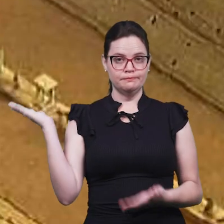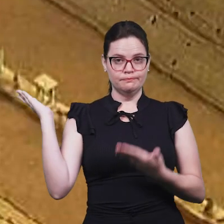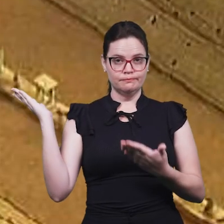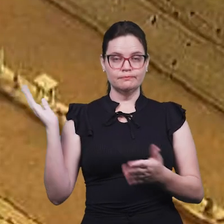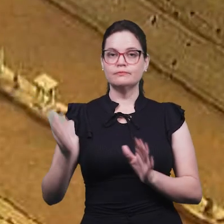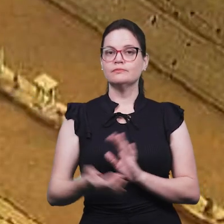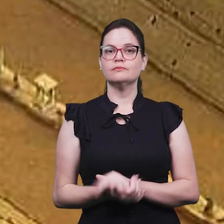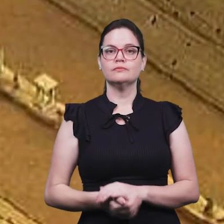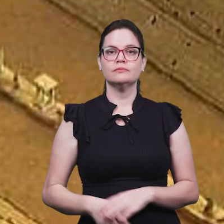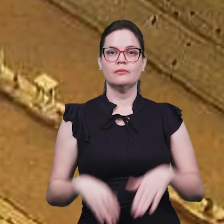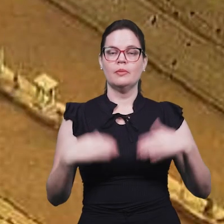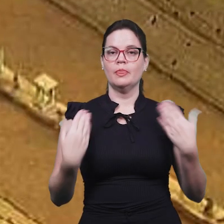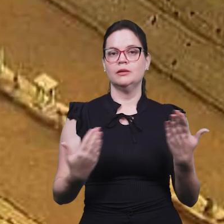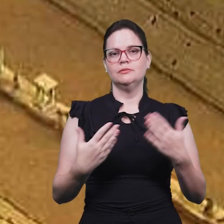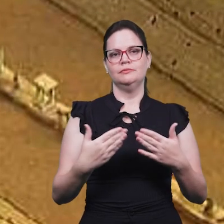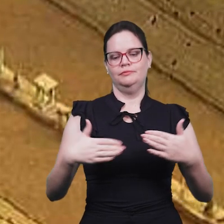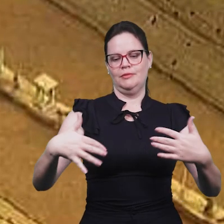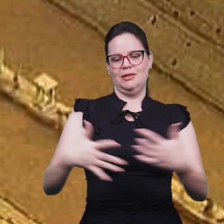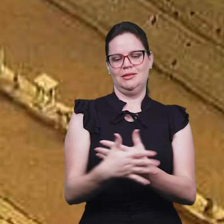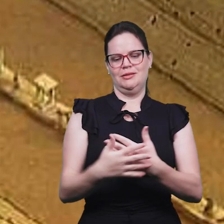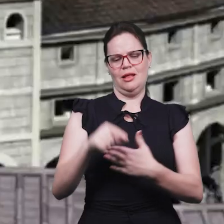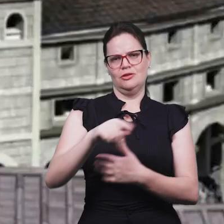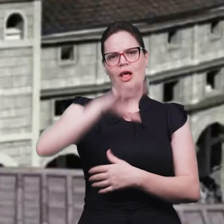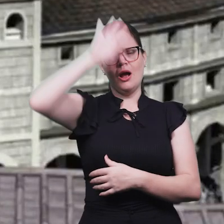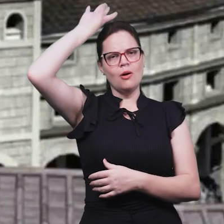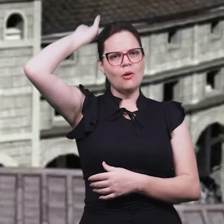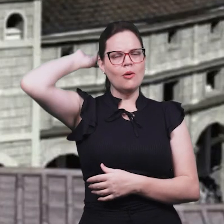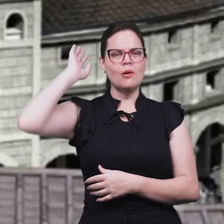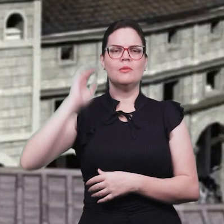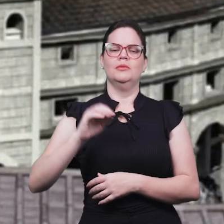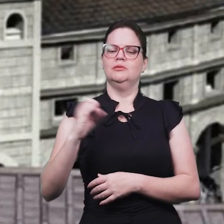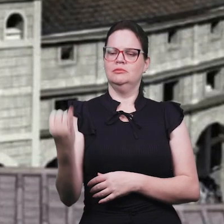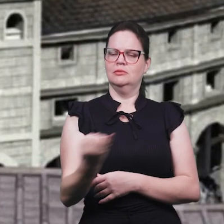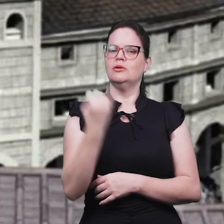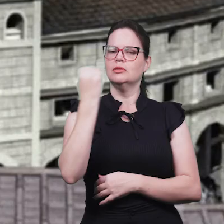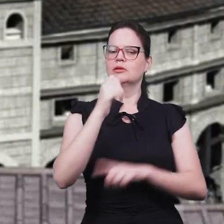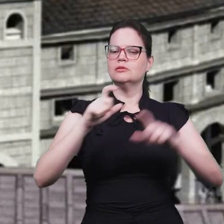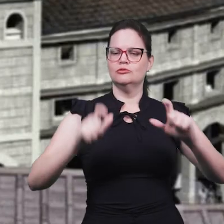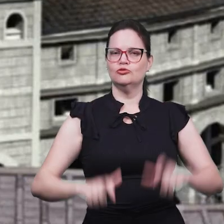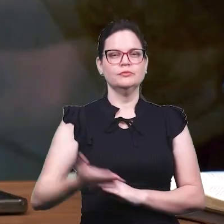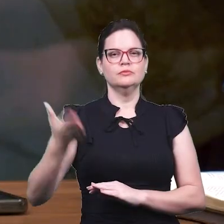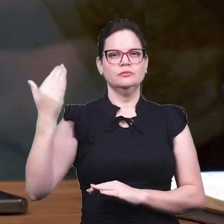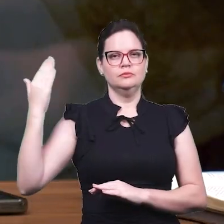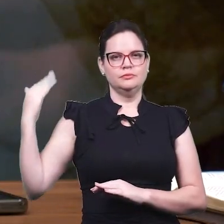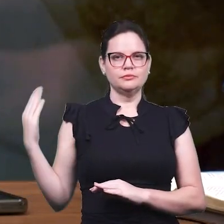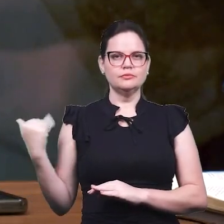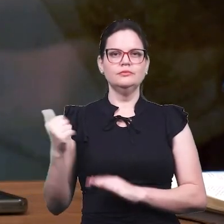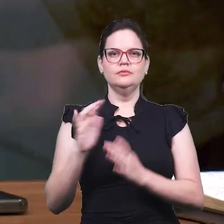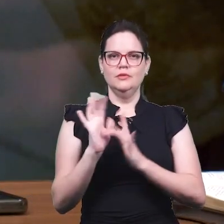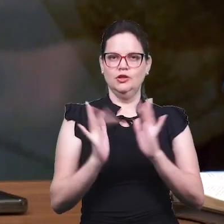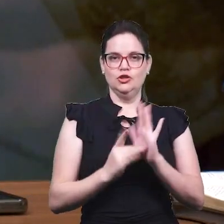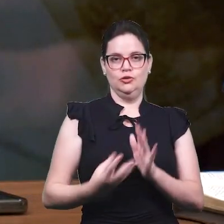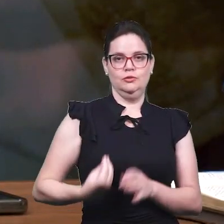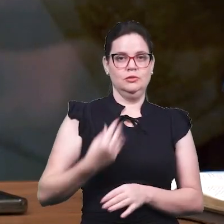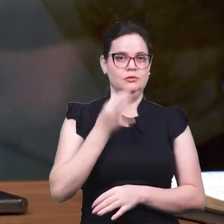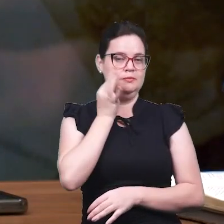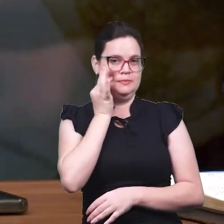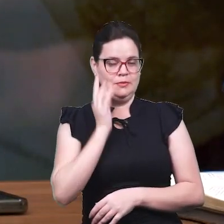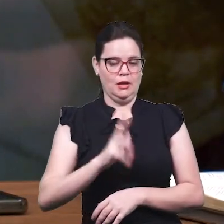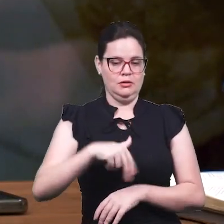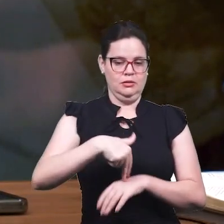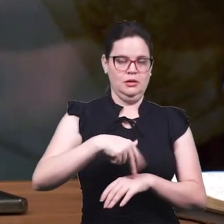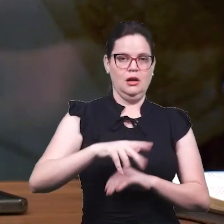Roma era uma cidade, sempre foi uma cidade muito importante, desde o período do Senhor